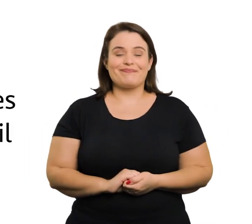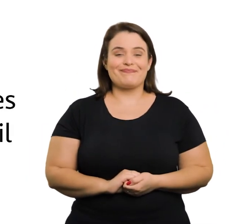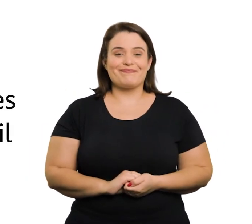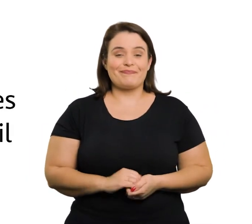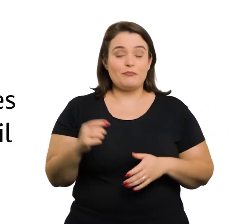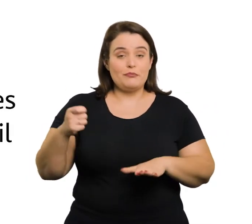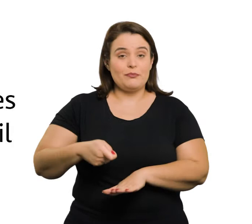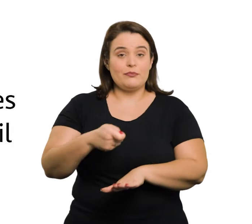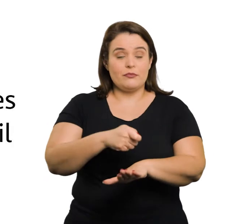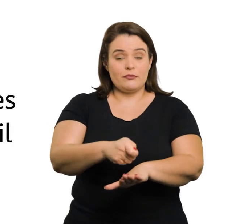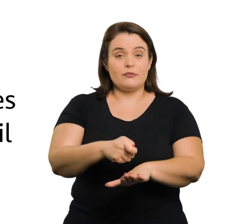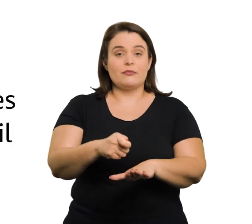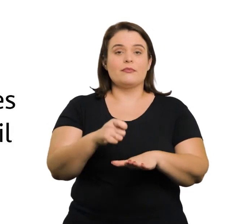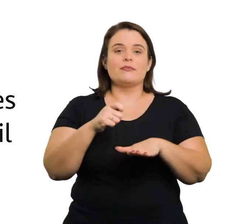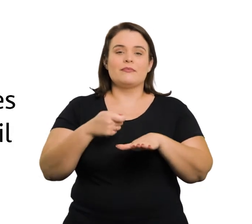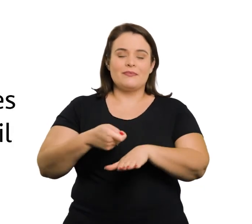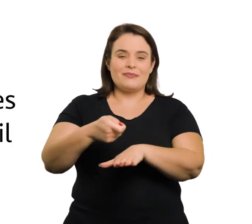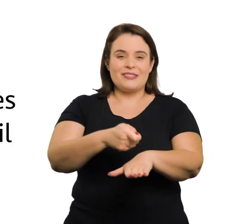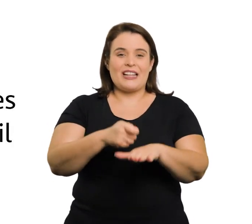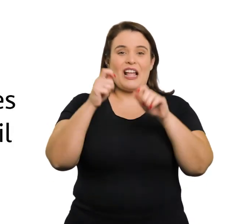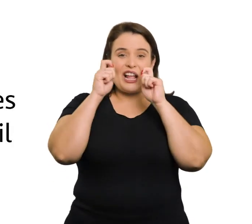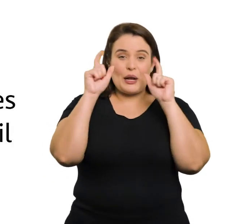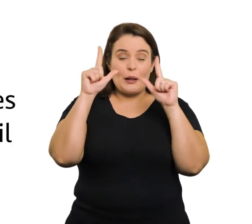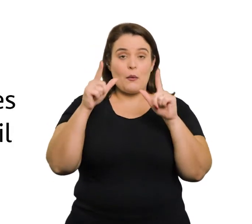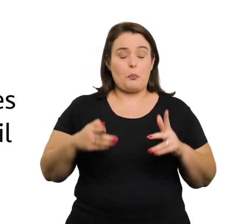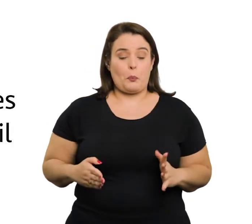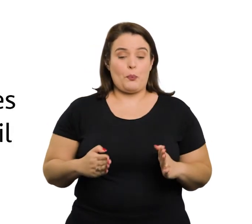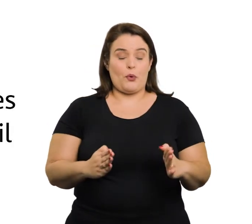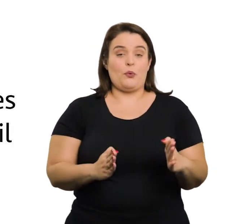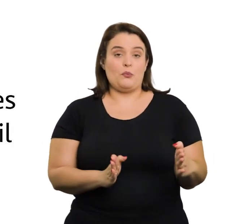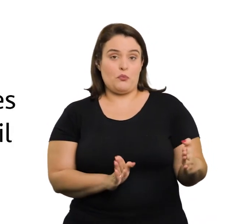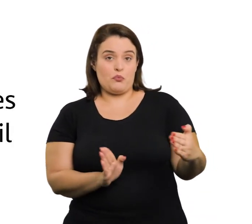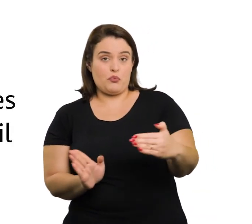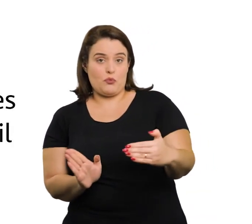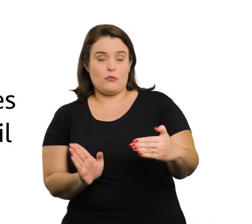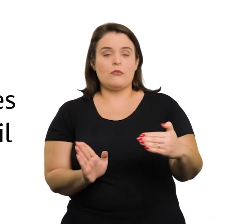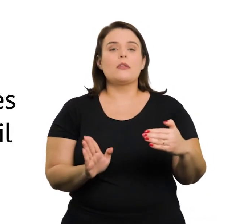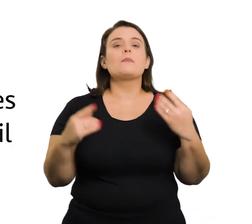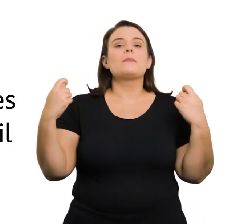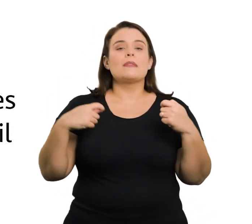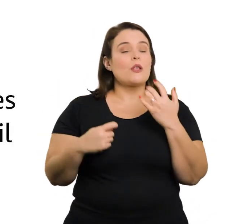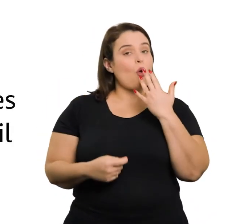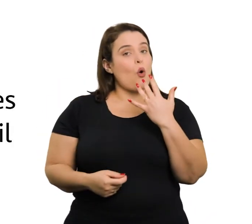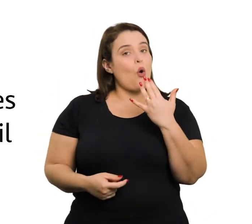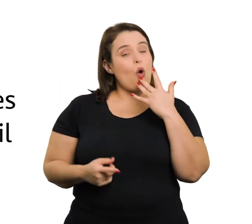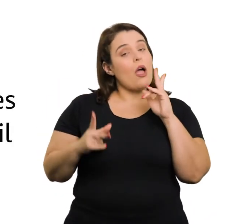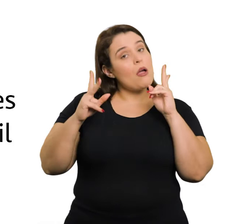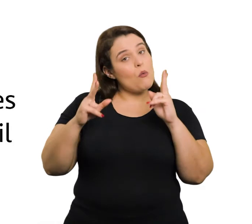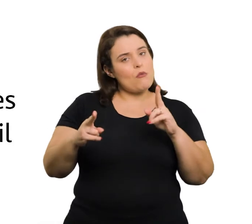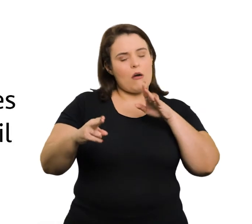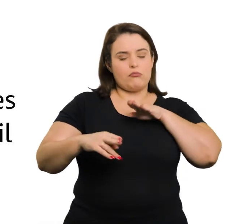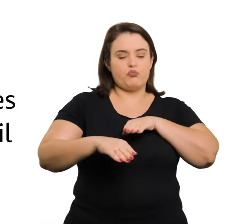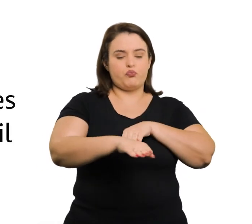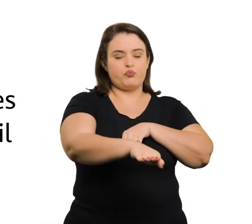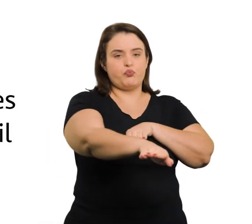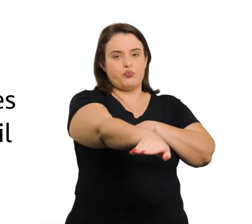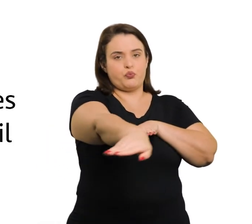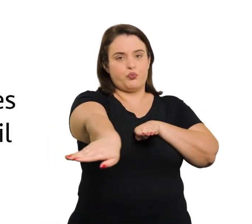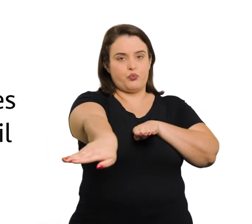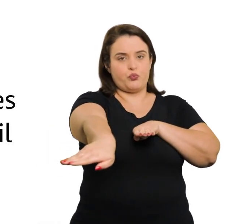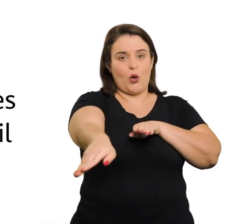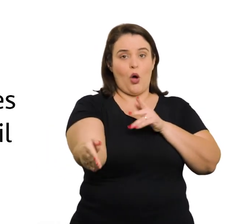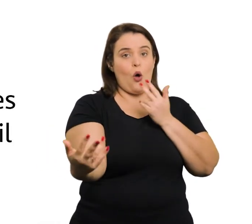Sinalização tátil de alerta utilizada nas mudanças de direção deve possuir a mesma cor da